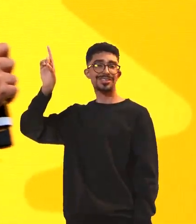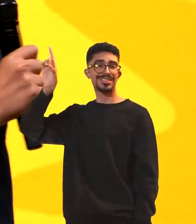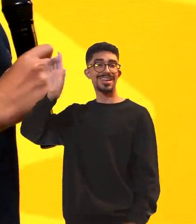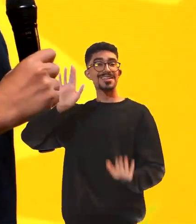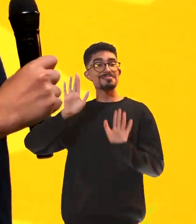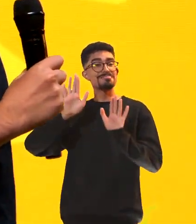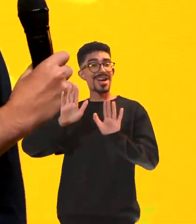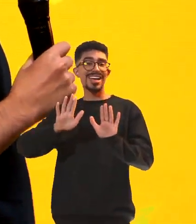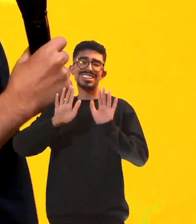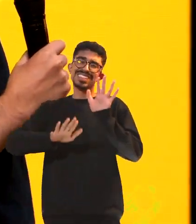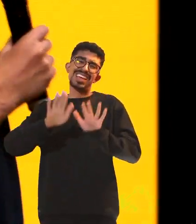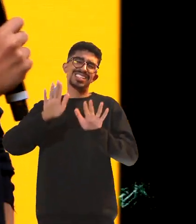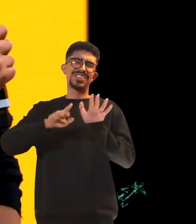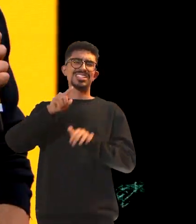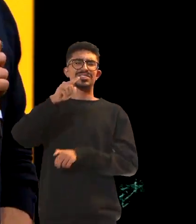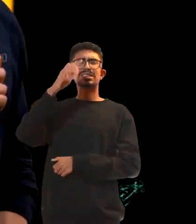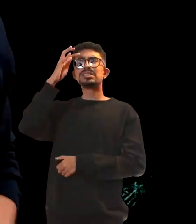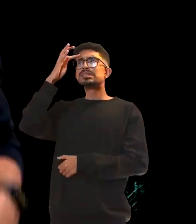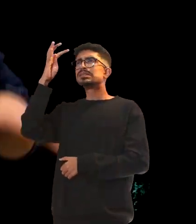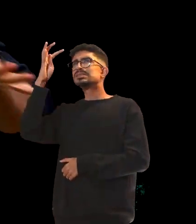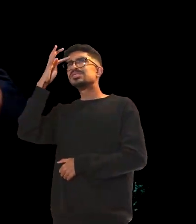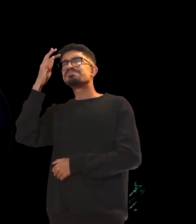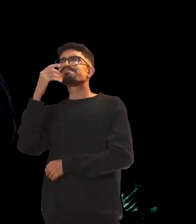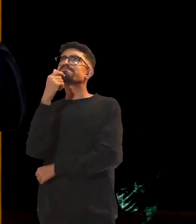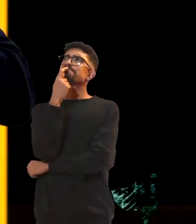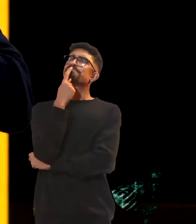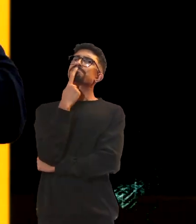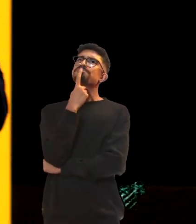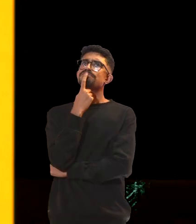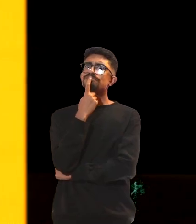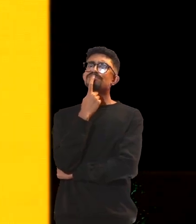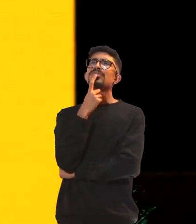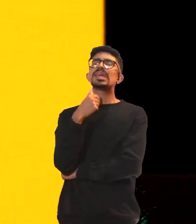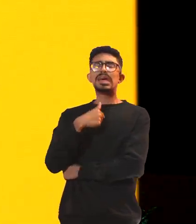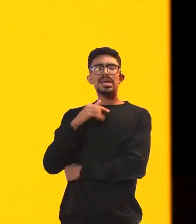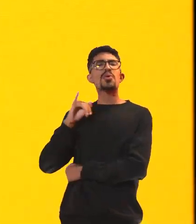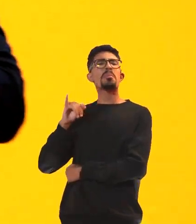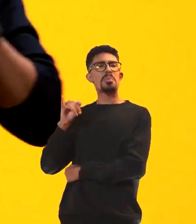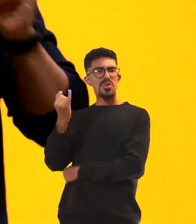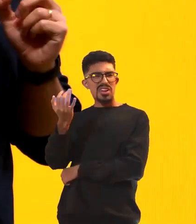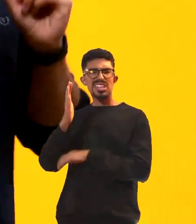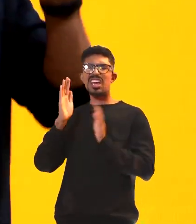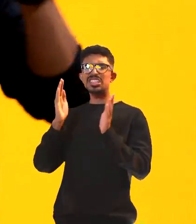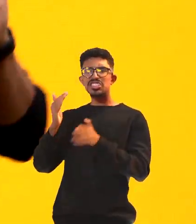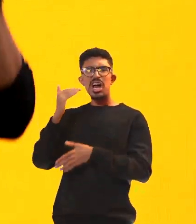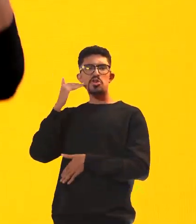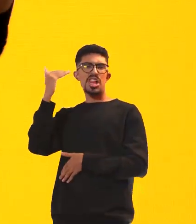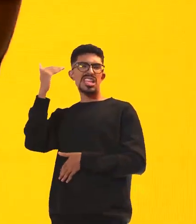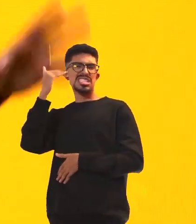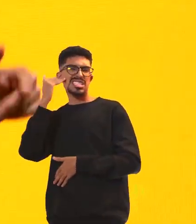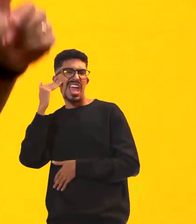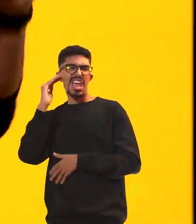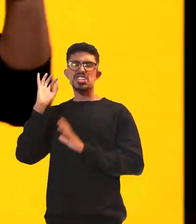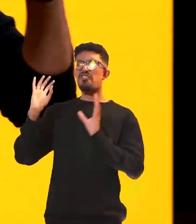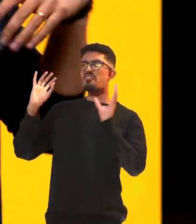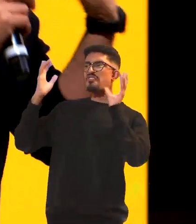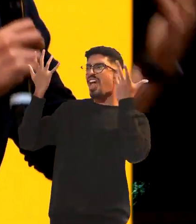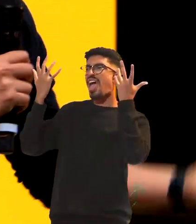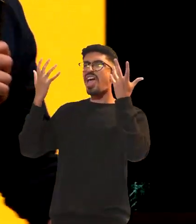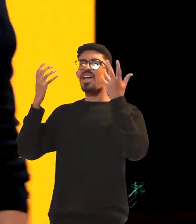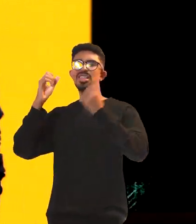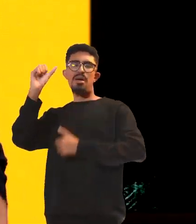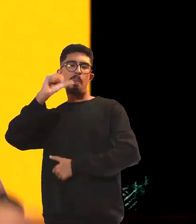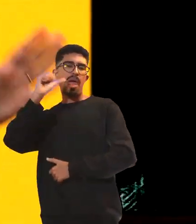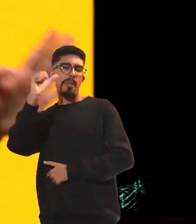vai na frente, você começa a pensar, poxa, eu acho que beleza, aproveitei minha época de empolgação na igreja, mas agora eu posso ir menos, eu posso ser